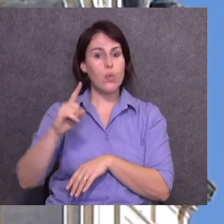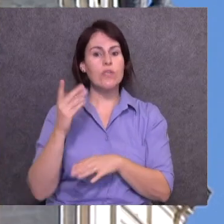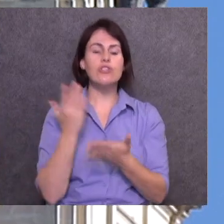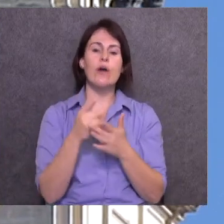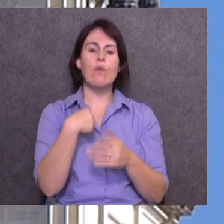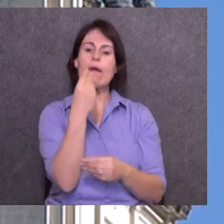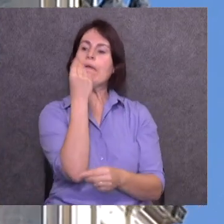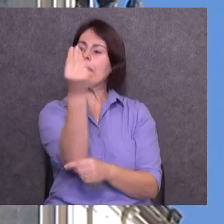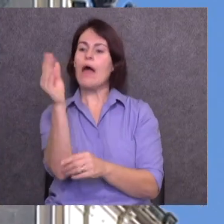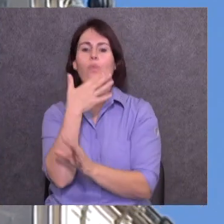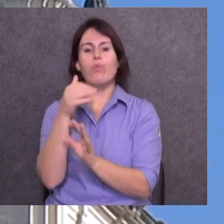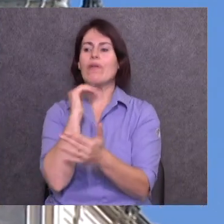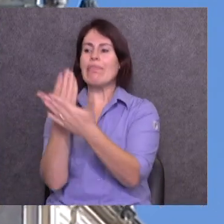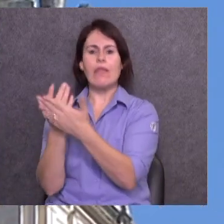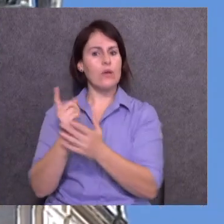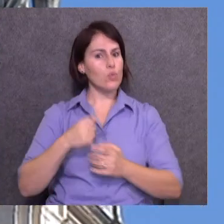decoração.